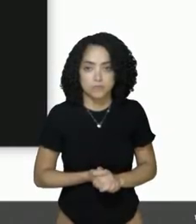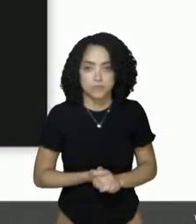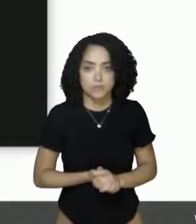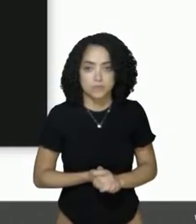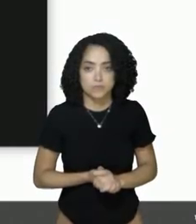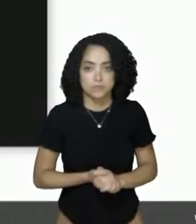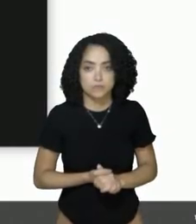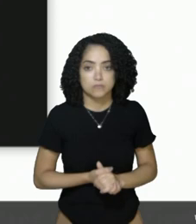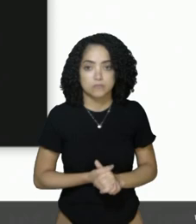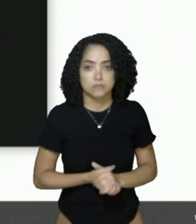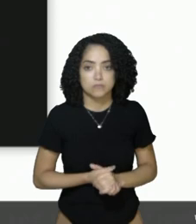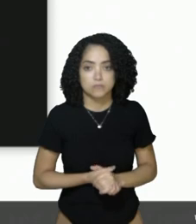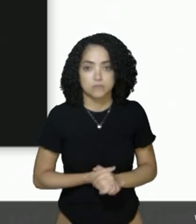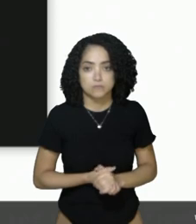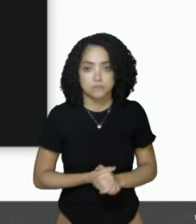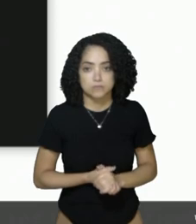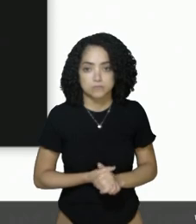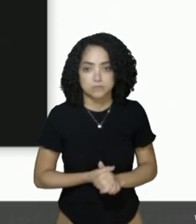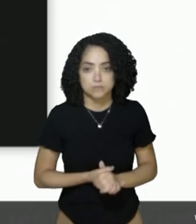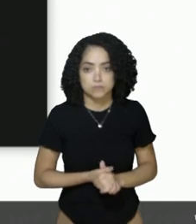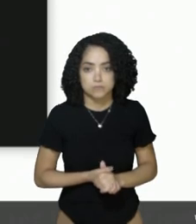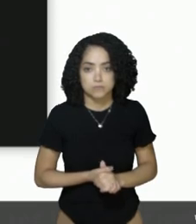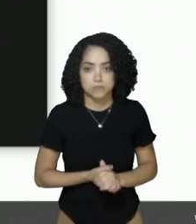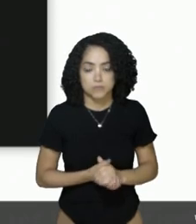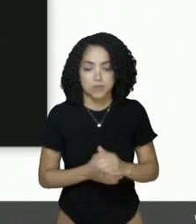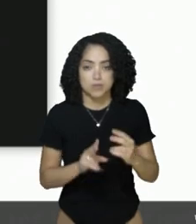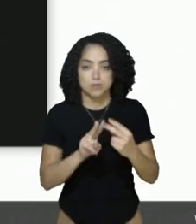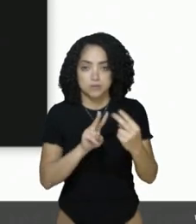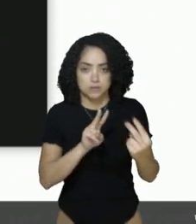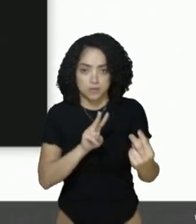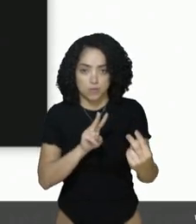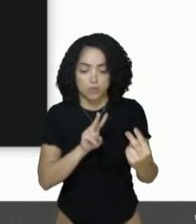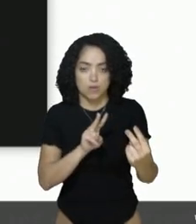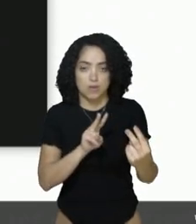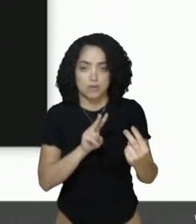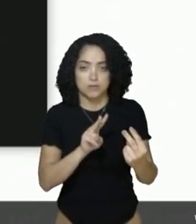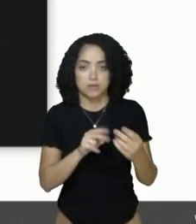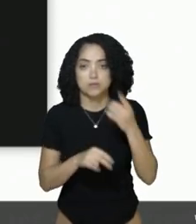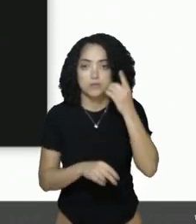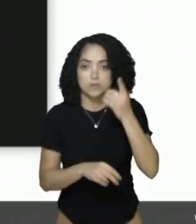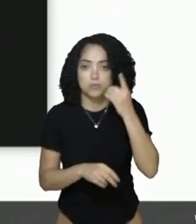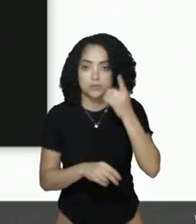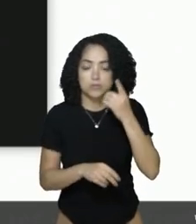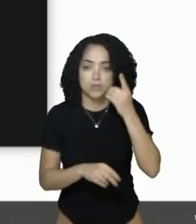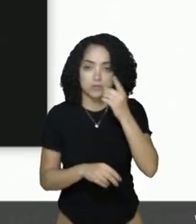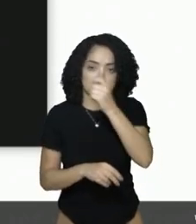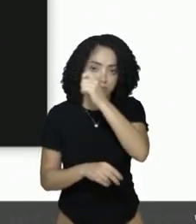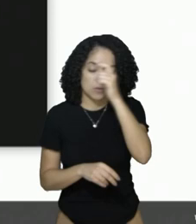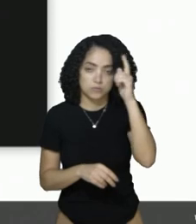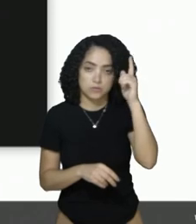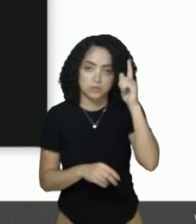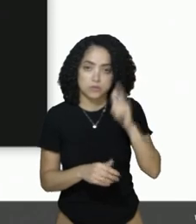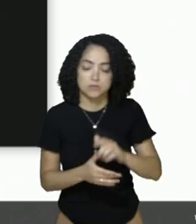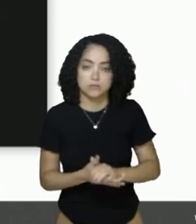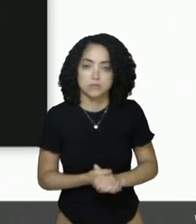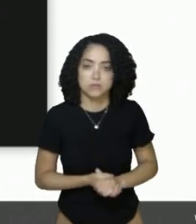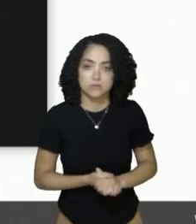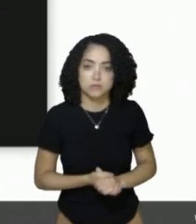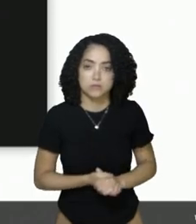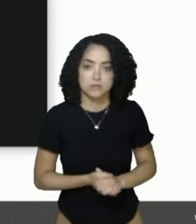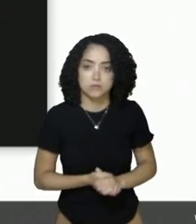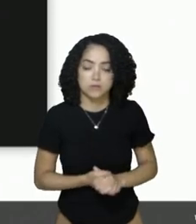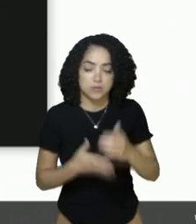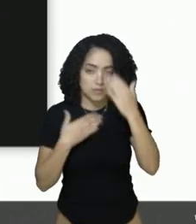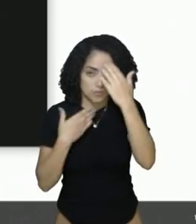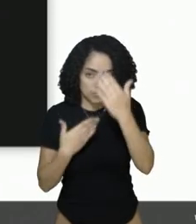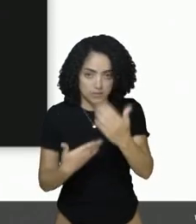Deputado Altair está online e está pedindo a palavra. Deputado, por favor. Muito obrigado,